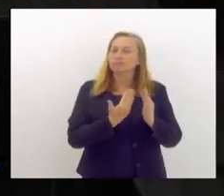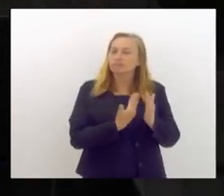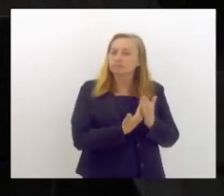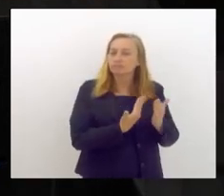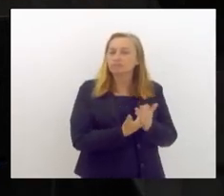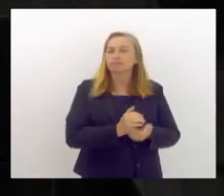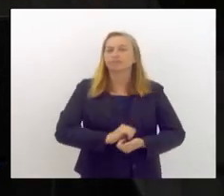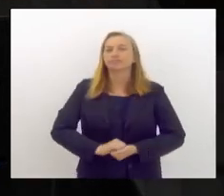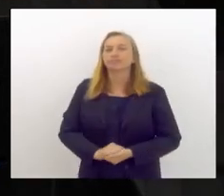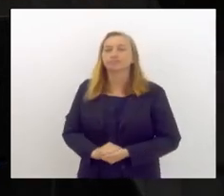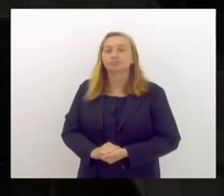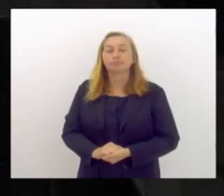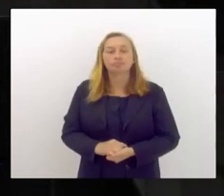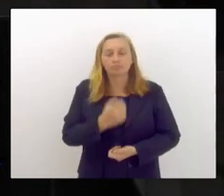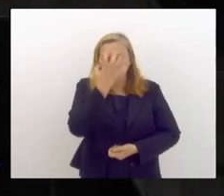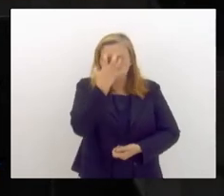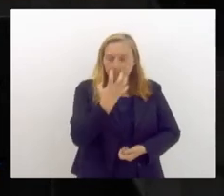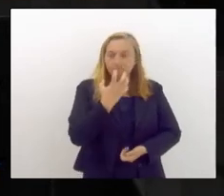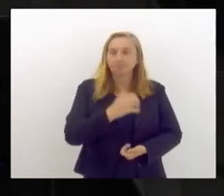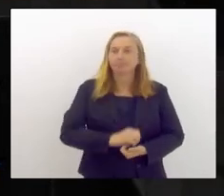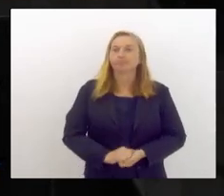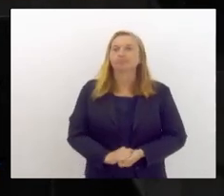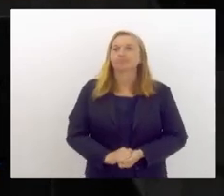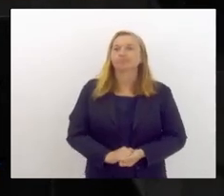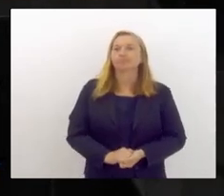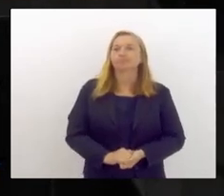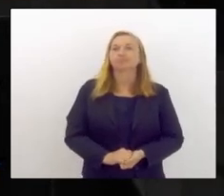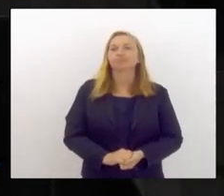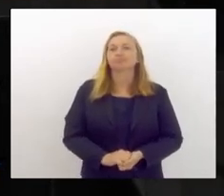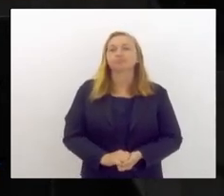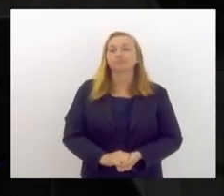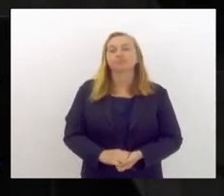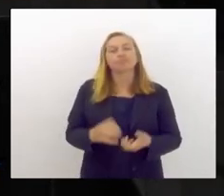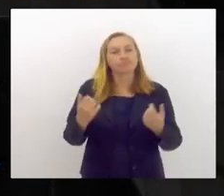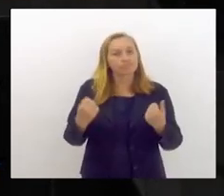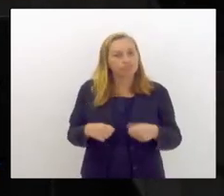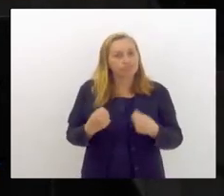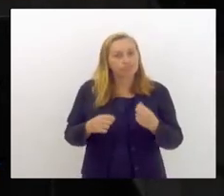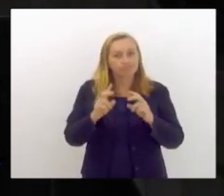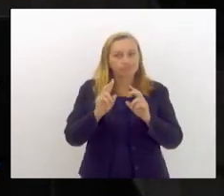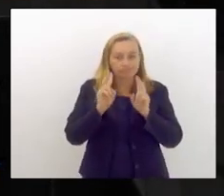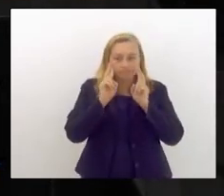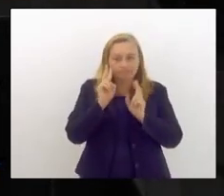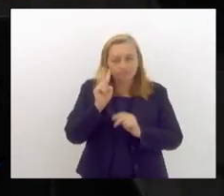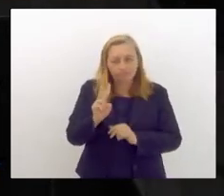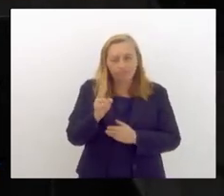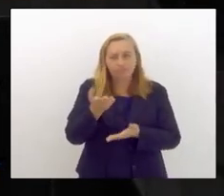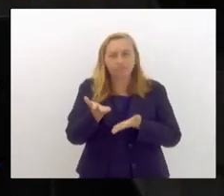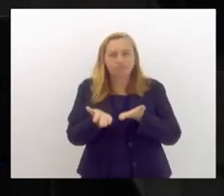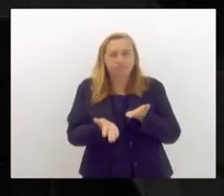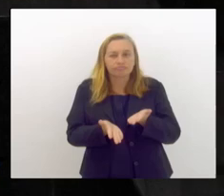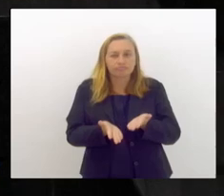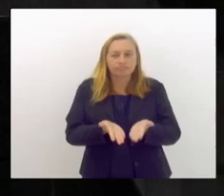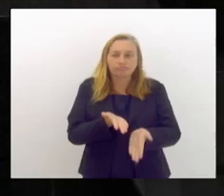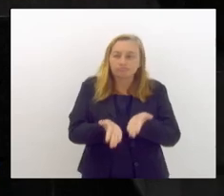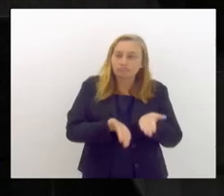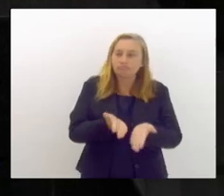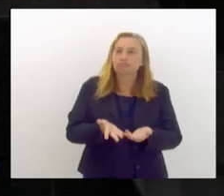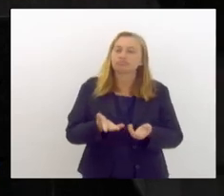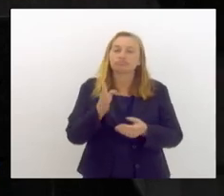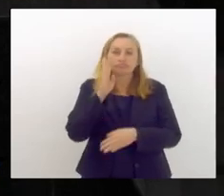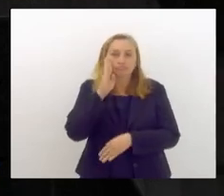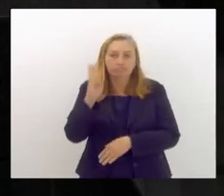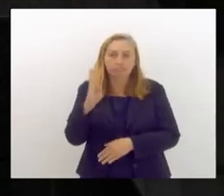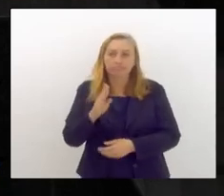escolas. Isso é muito grave, e isso precisa ter um olhar muito atento,